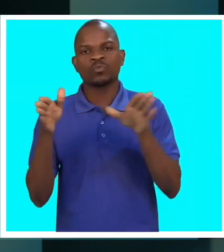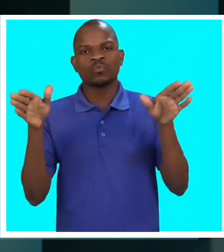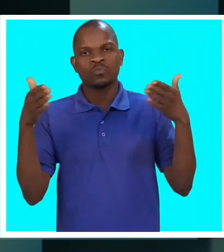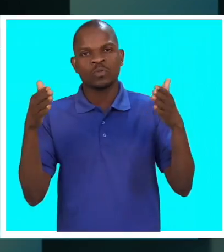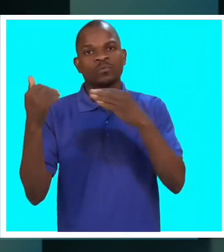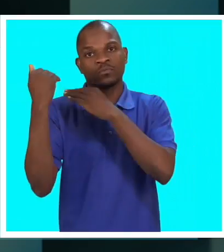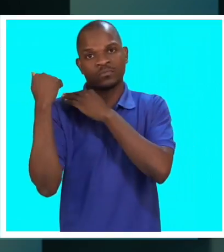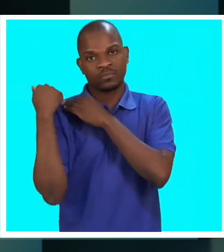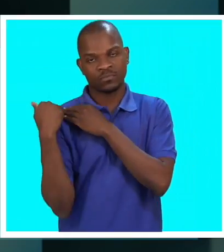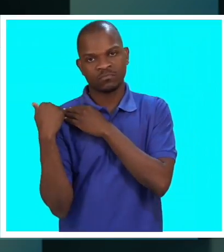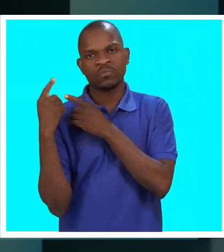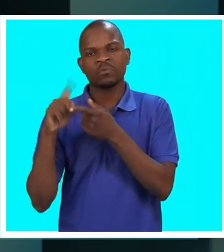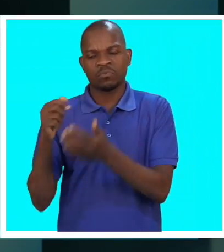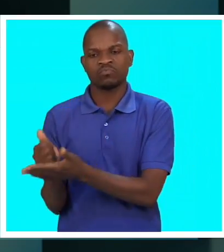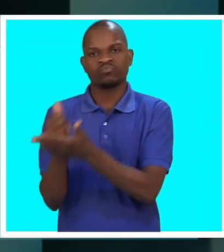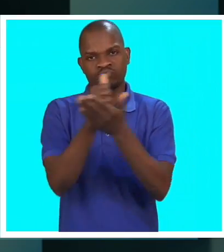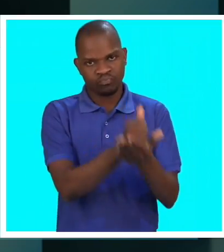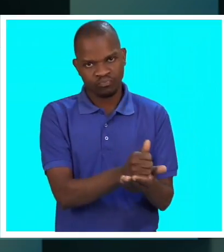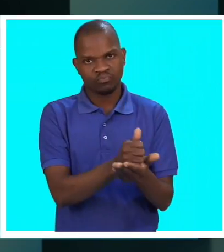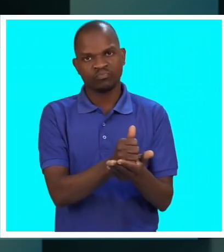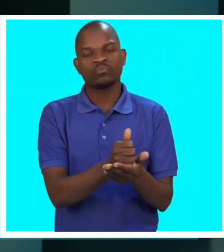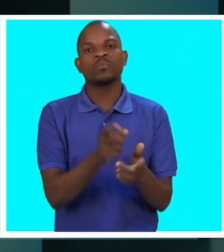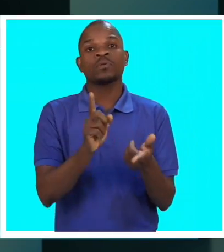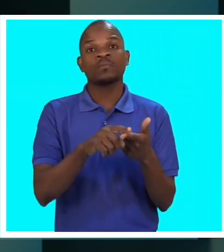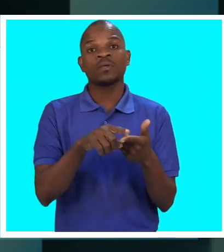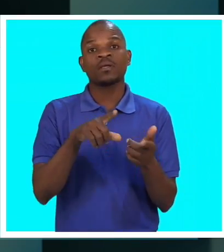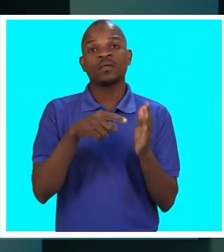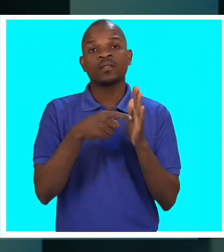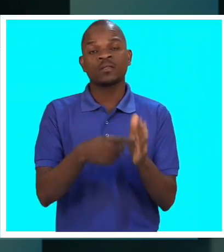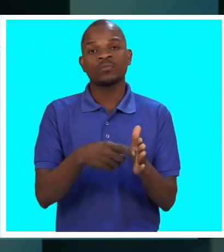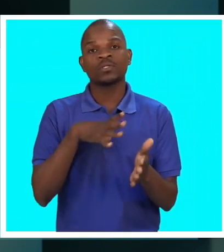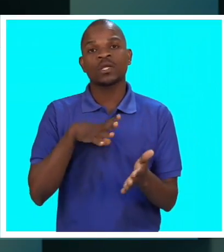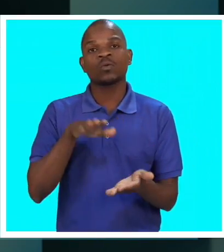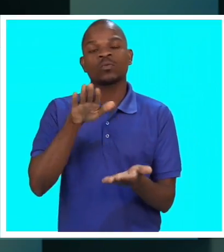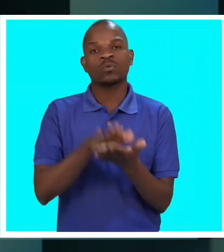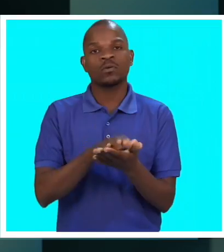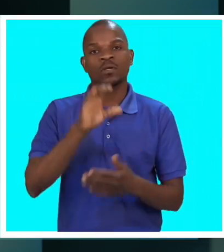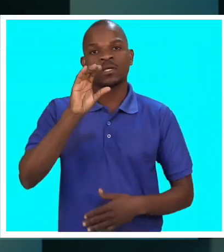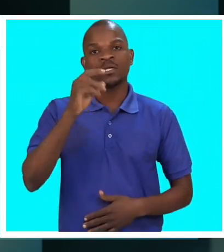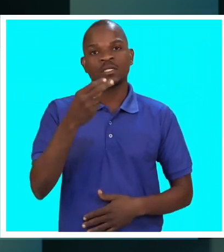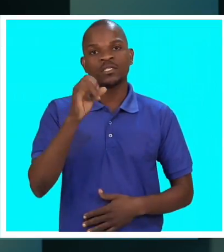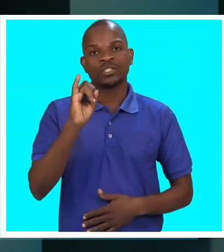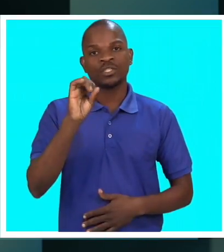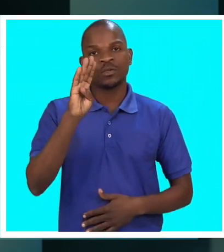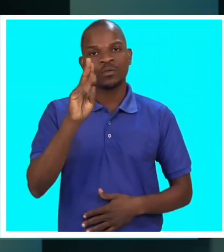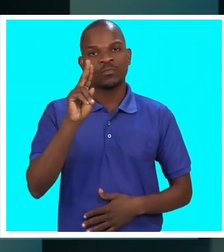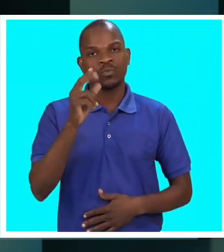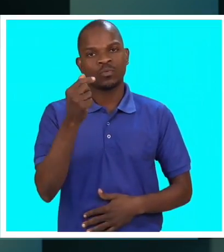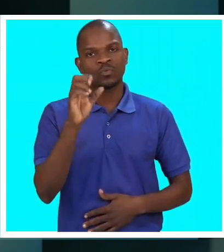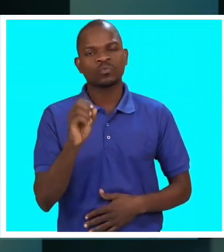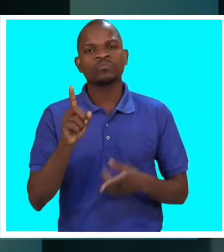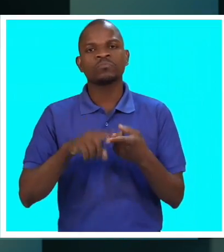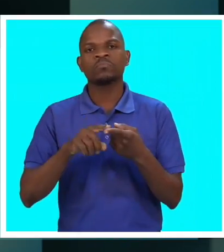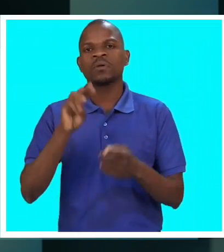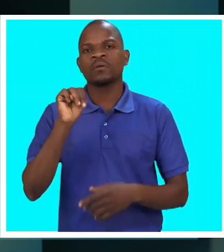econômicos que têm apoiado. O Chibuto é um exemplo disso, o Macuacua é um exemplo